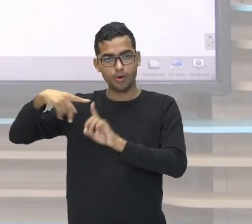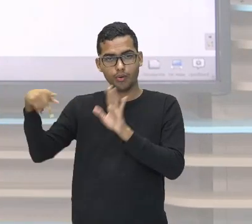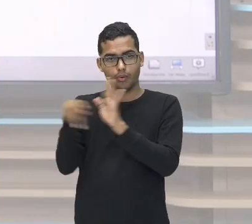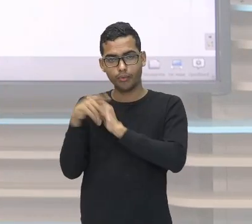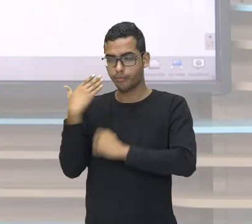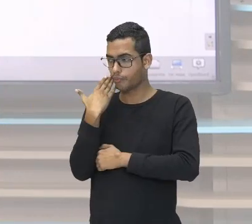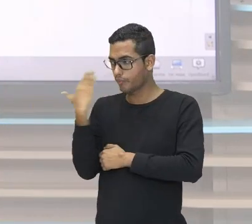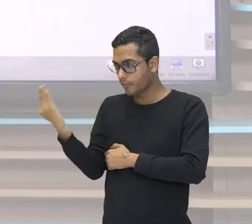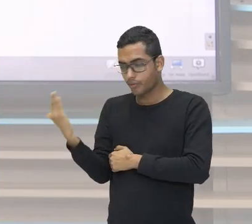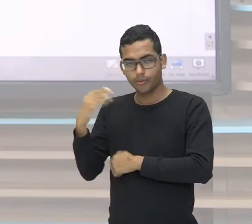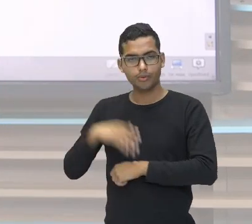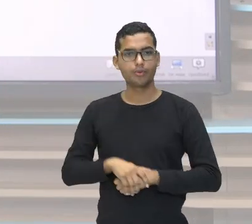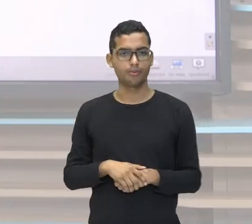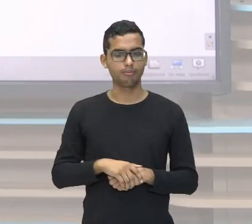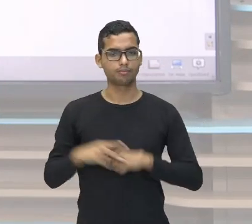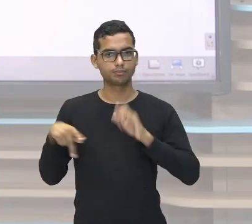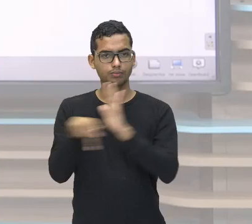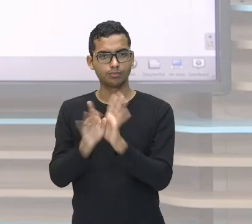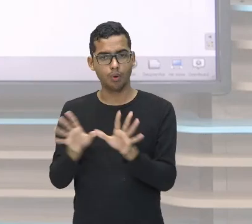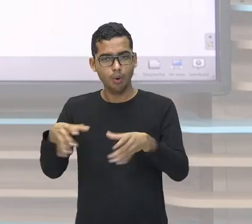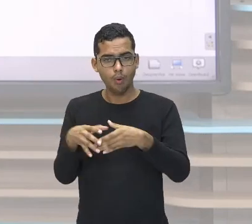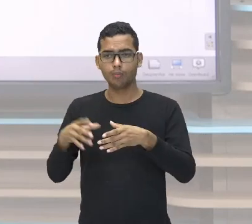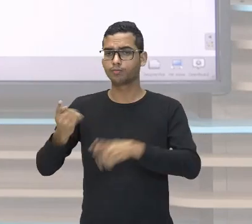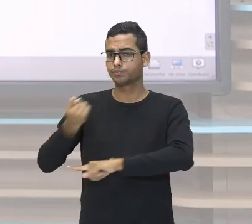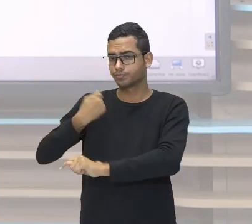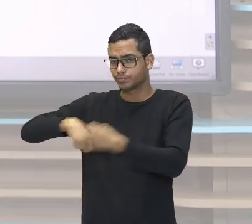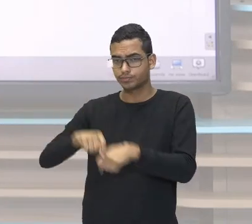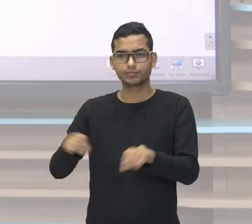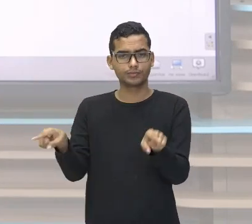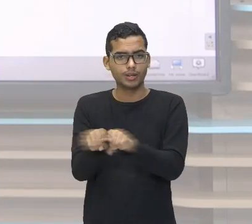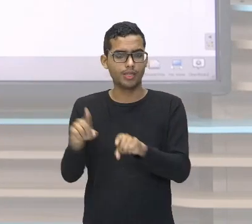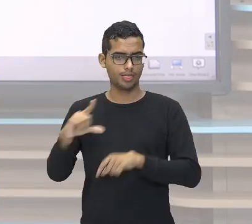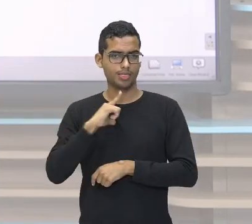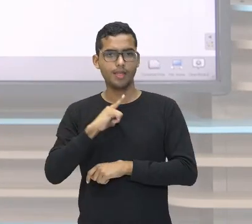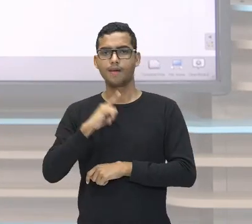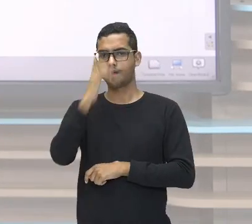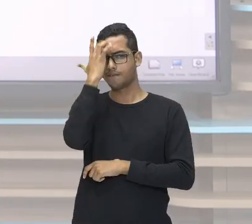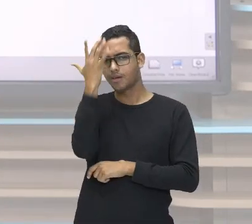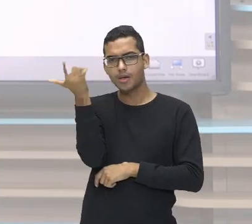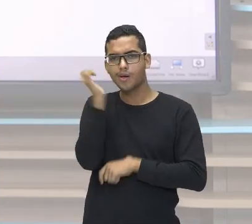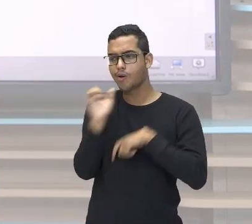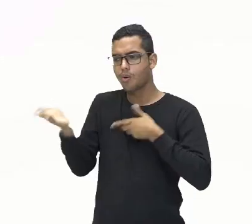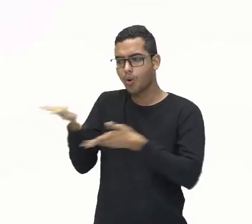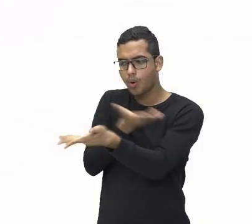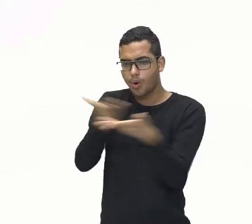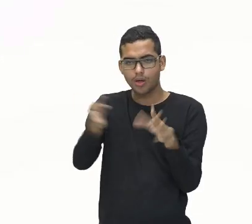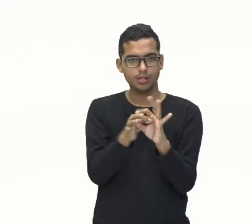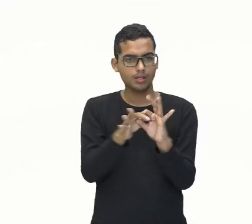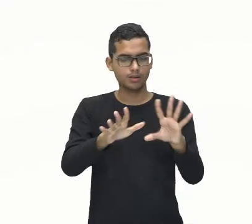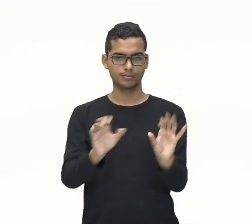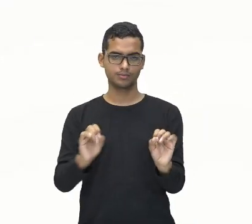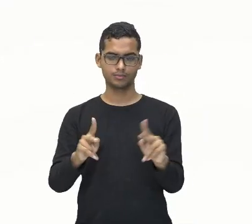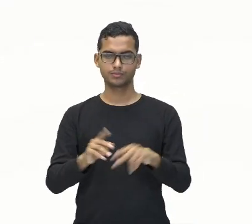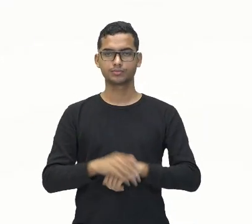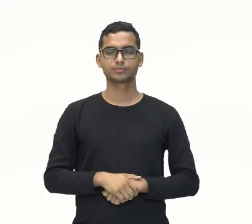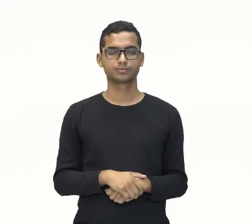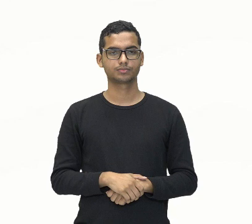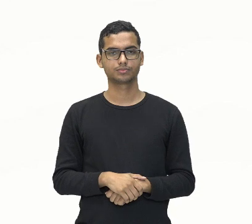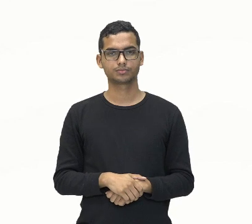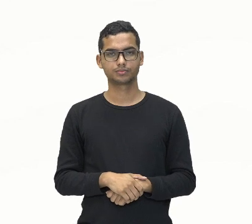de bloco econômico, eles têm essas facilidades, ok? Vamos dar uma olhada